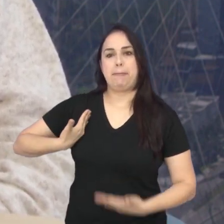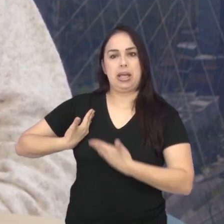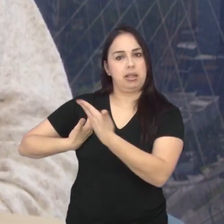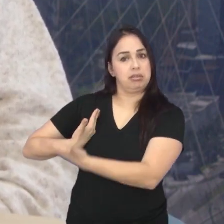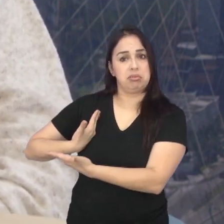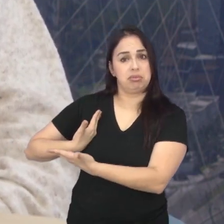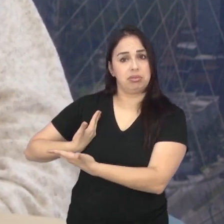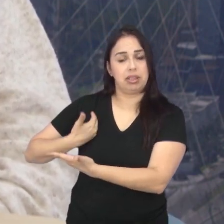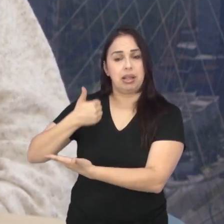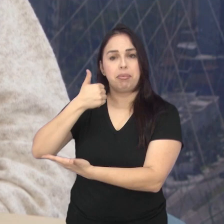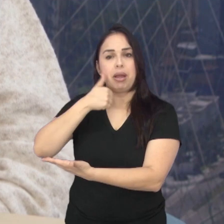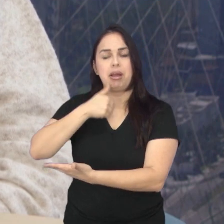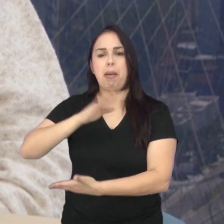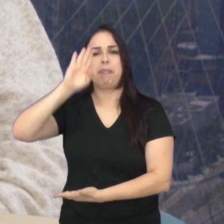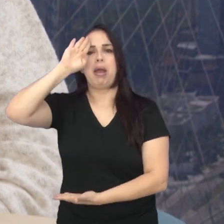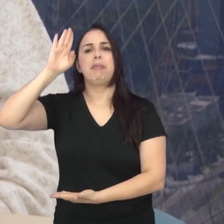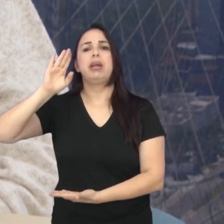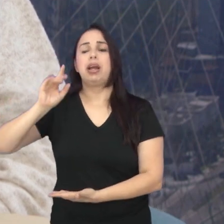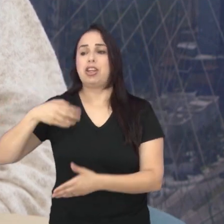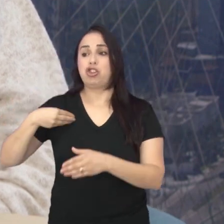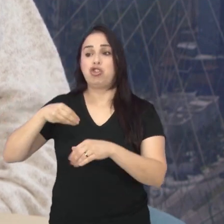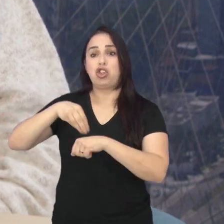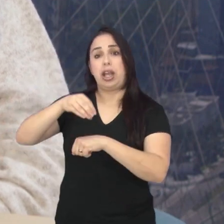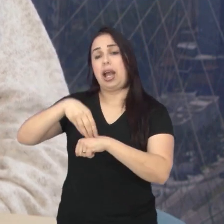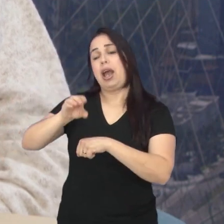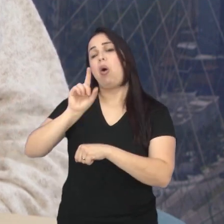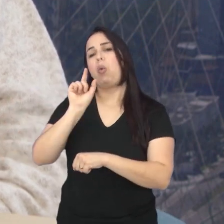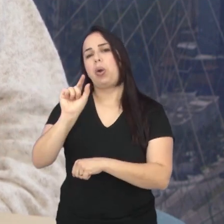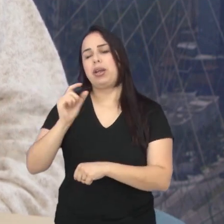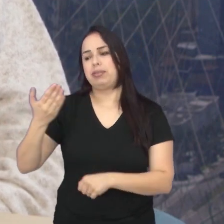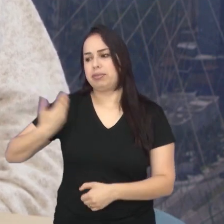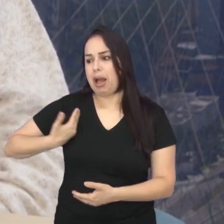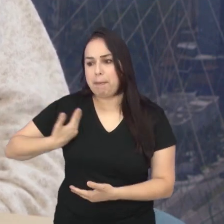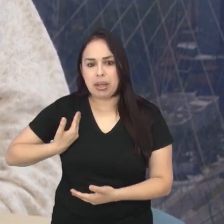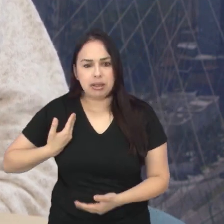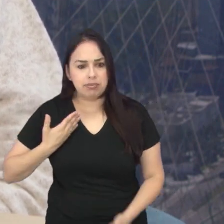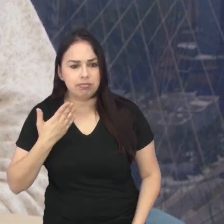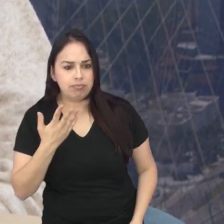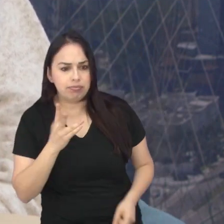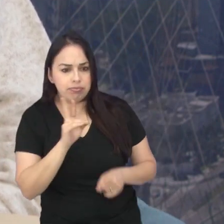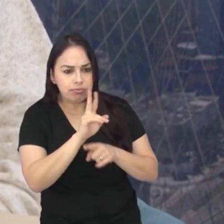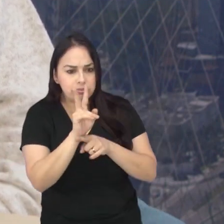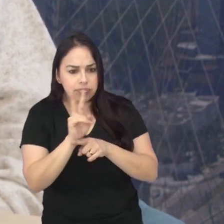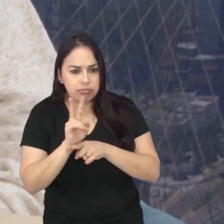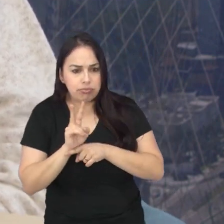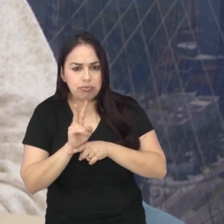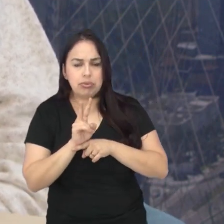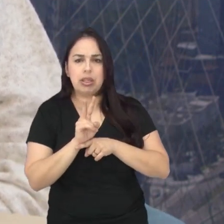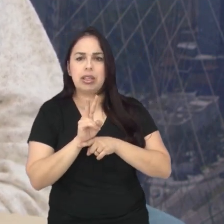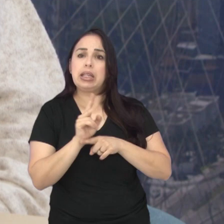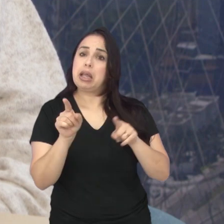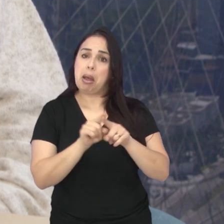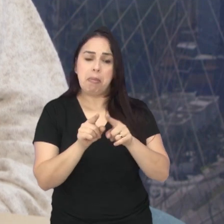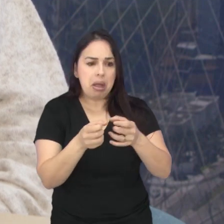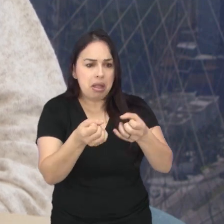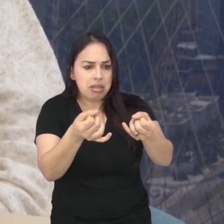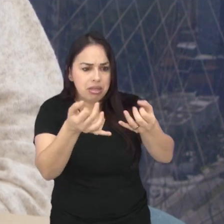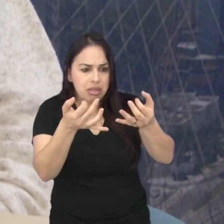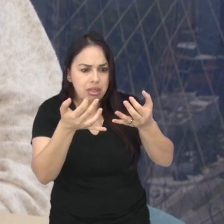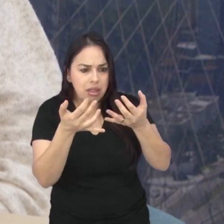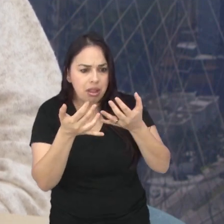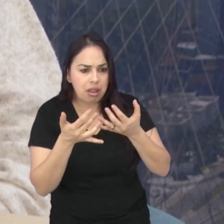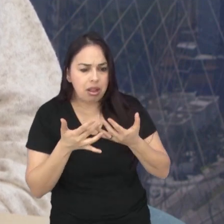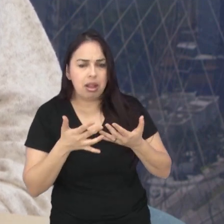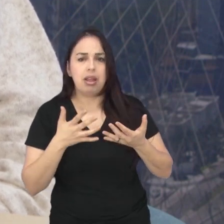violência doméstica, qual que é a minha principal dica? Que você exerça uma escuta acolhedora, que você